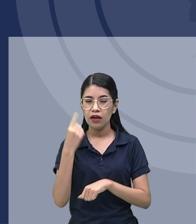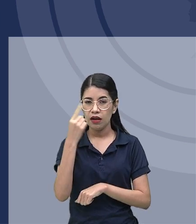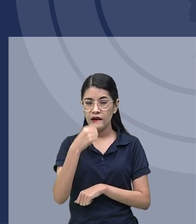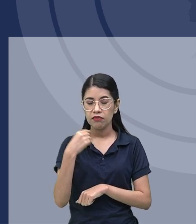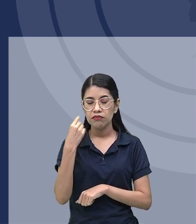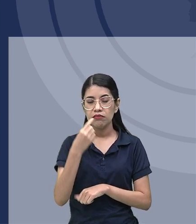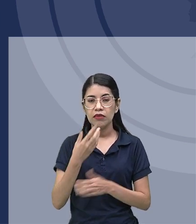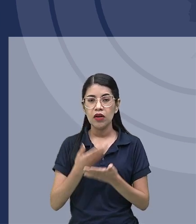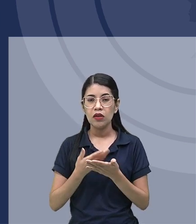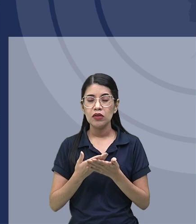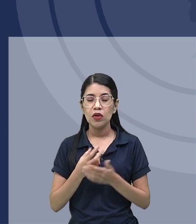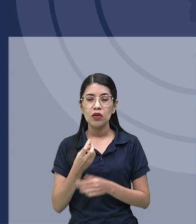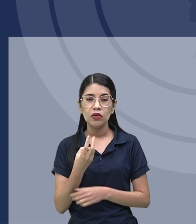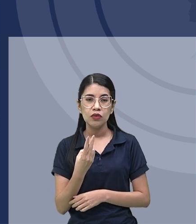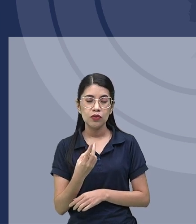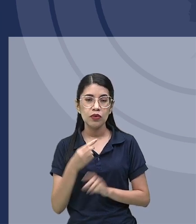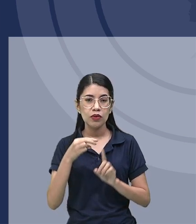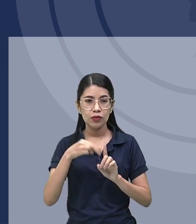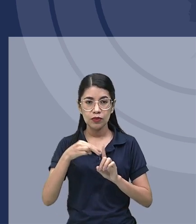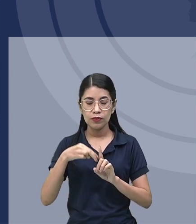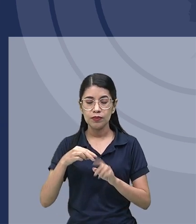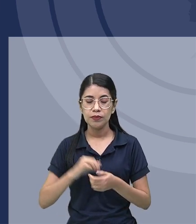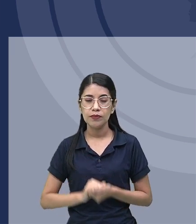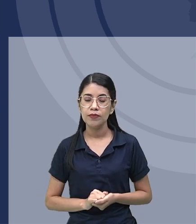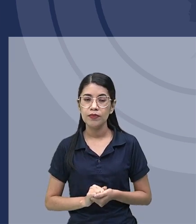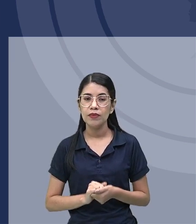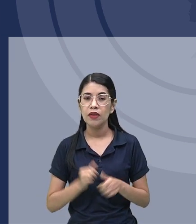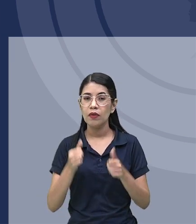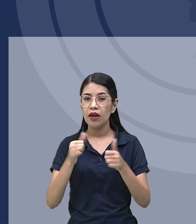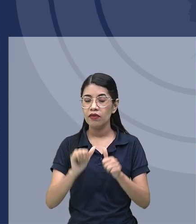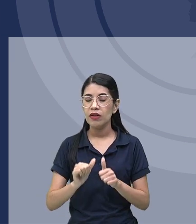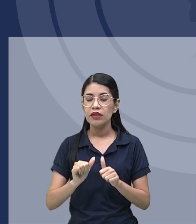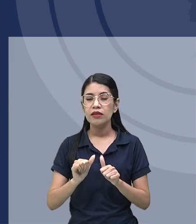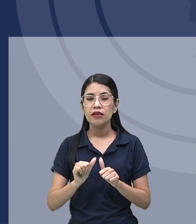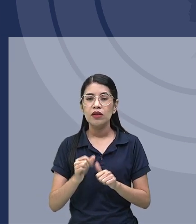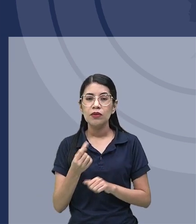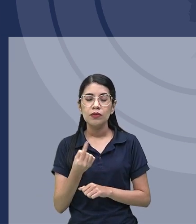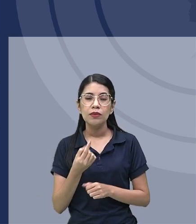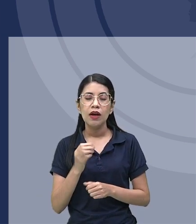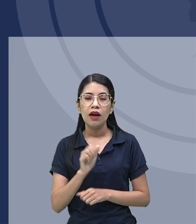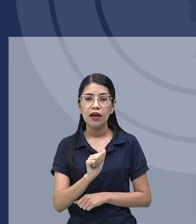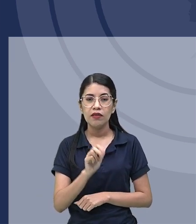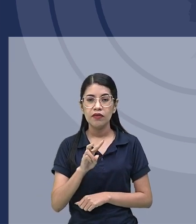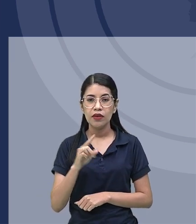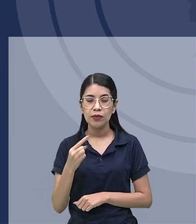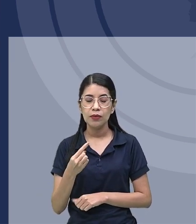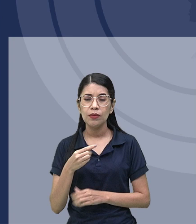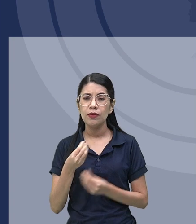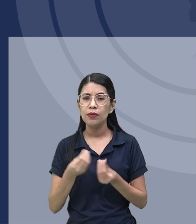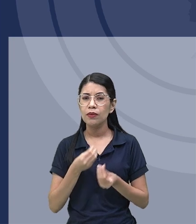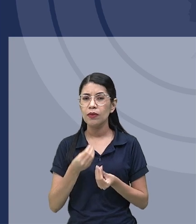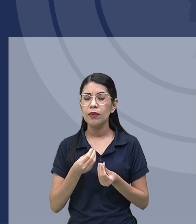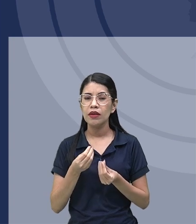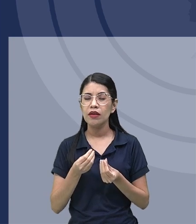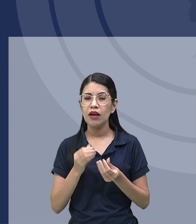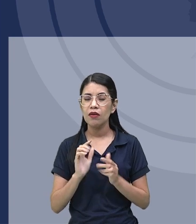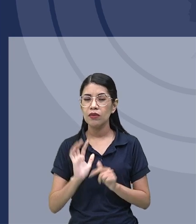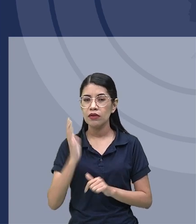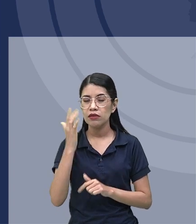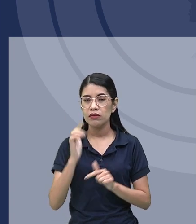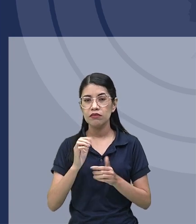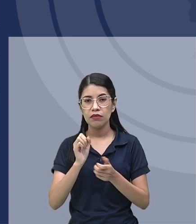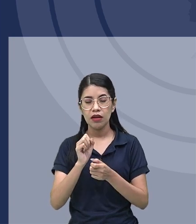2 unidades. Nesse caso aqui, a avaliação 1. Você vai pegar, vai ver como que foi feita essa avaliação lá. Aqui já é